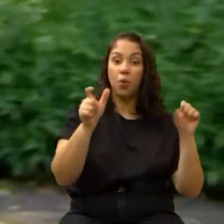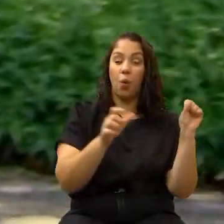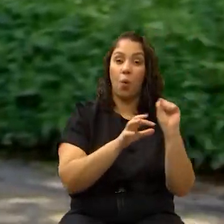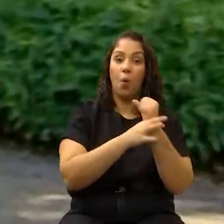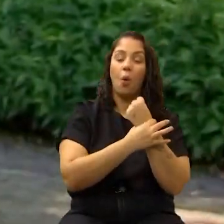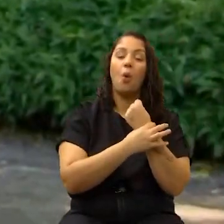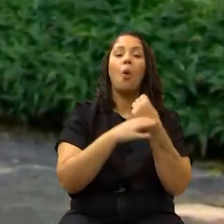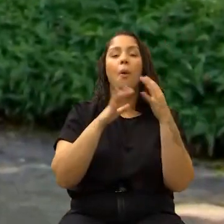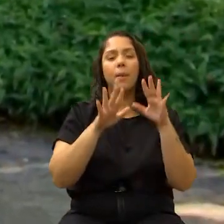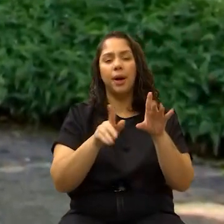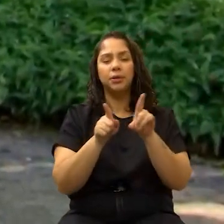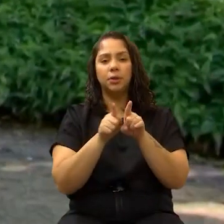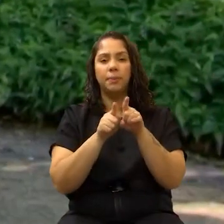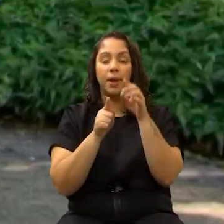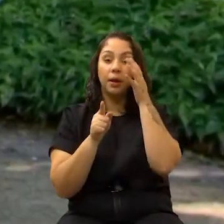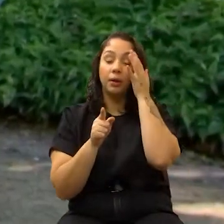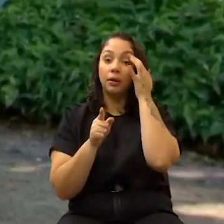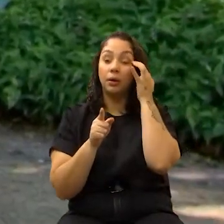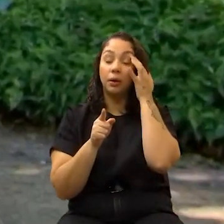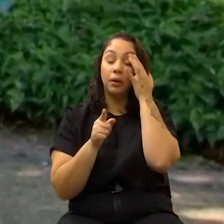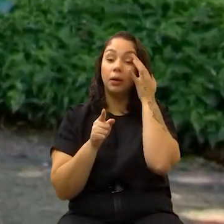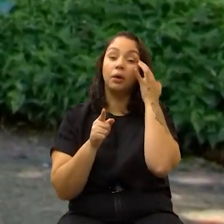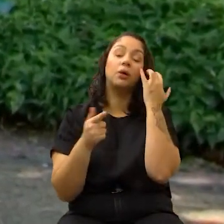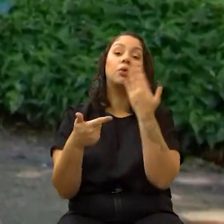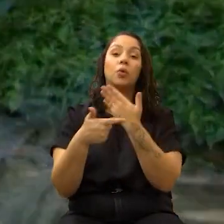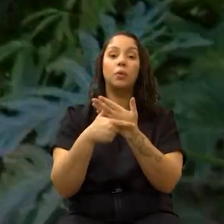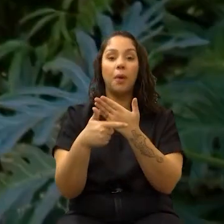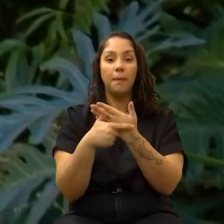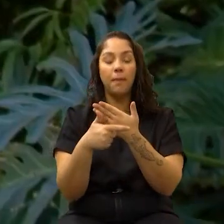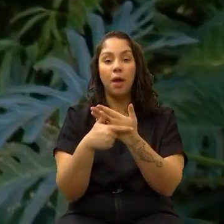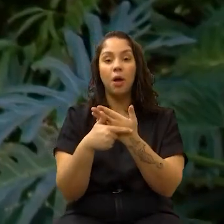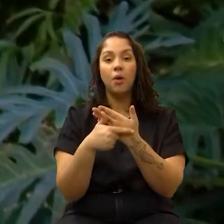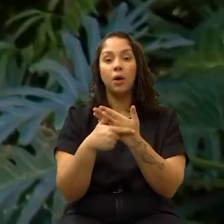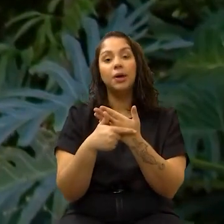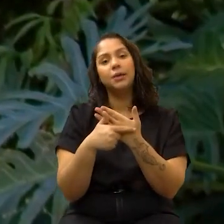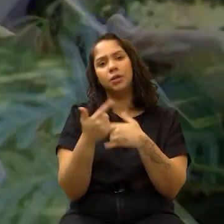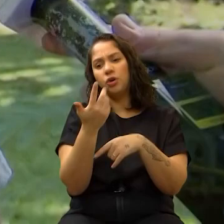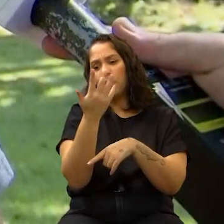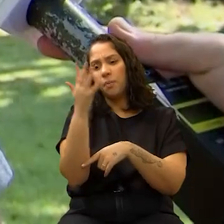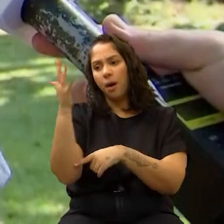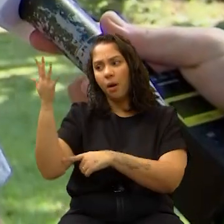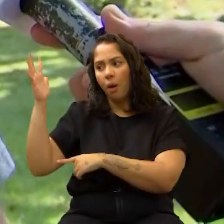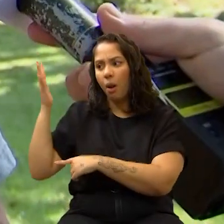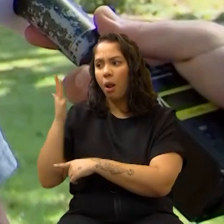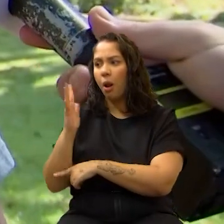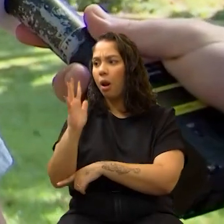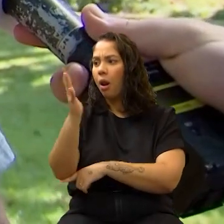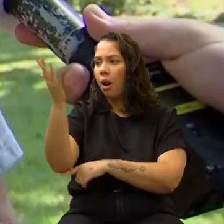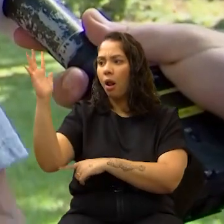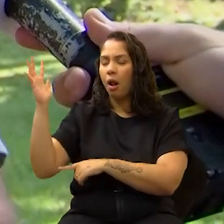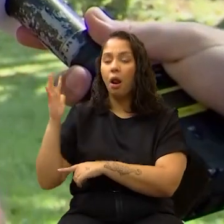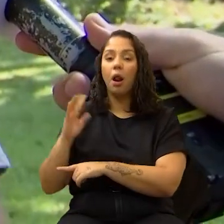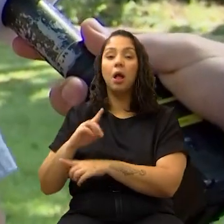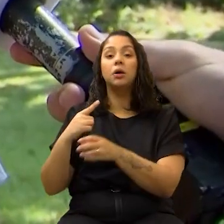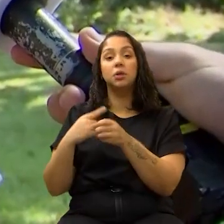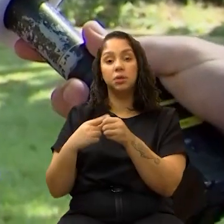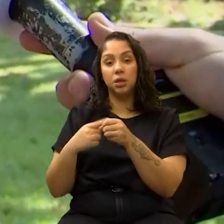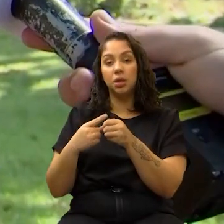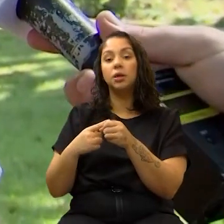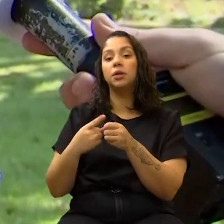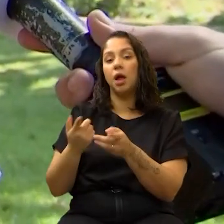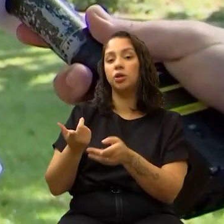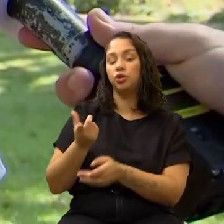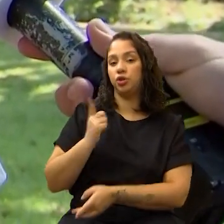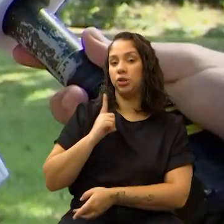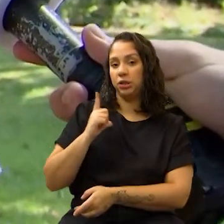segurança das pessoas como o papel que uma floresta